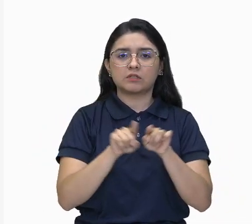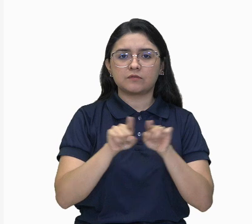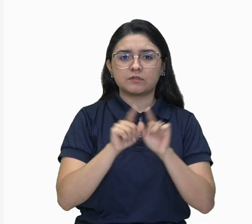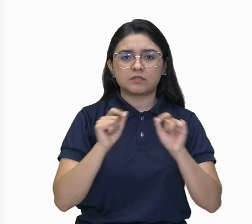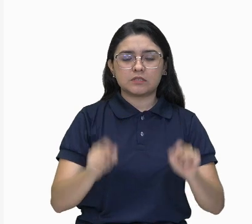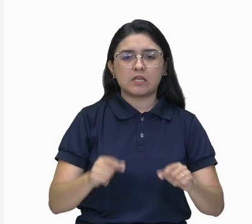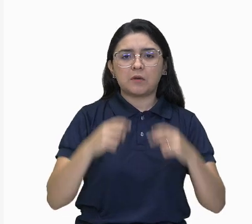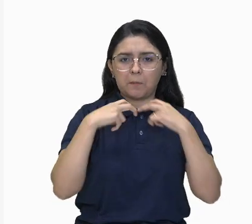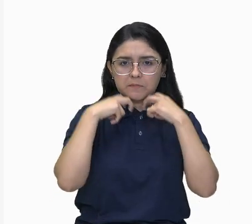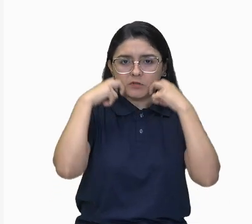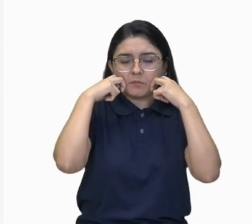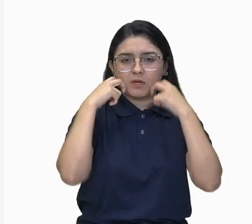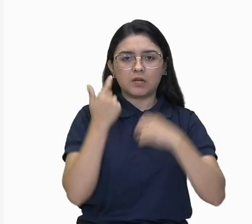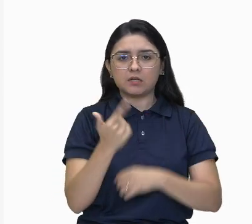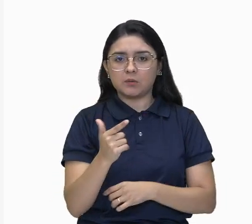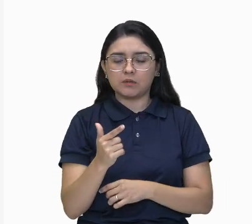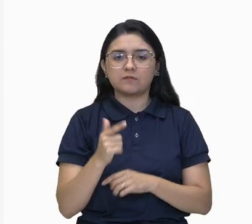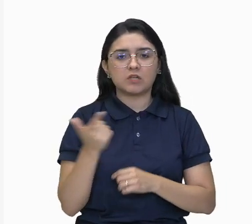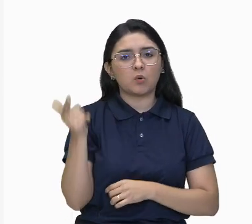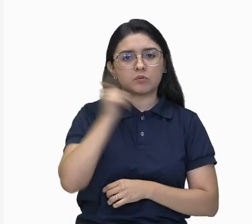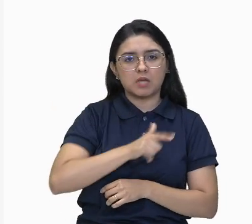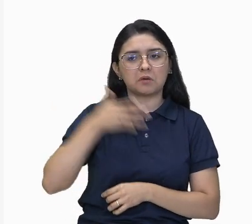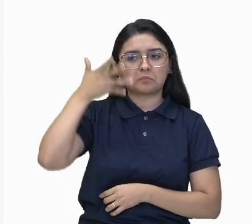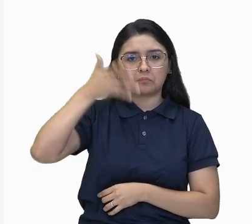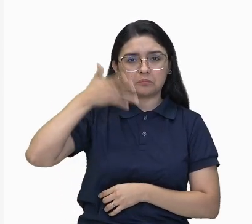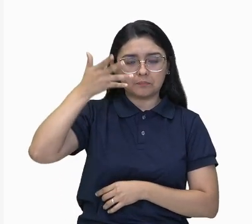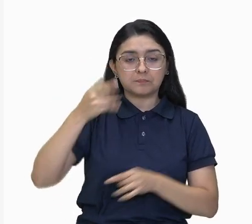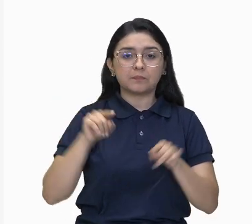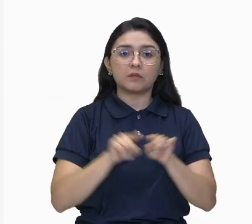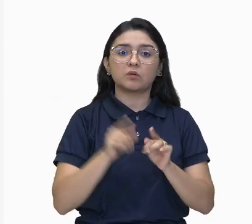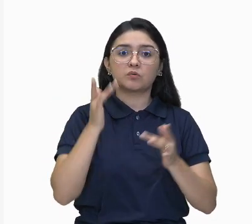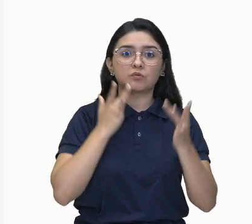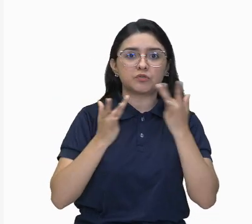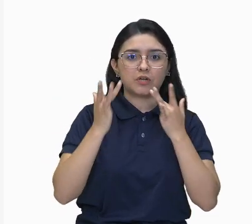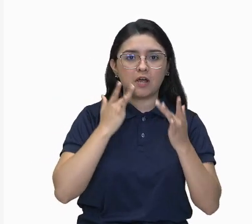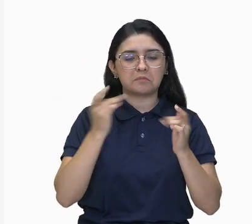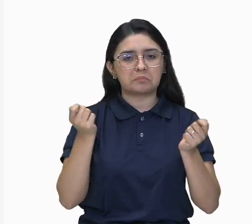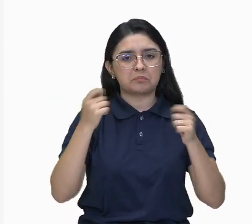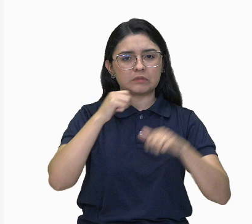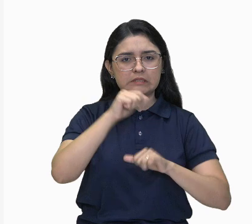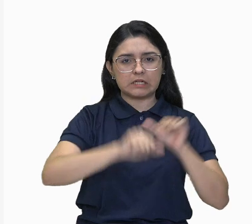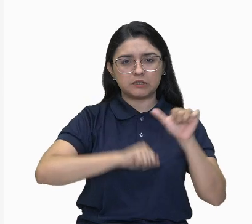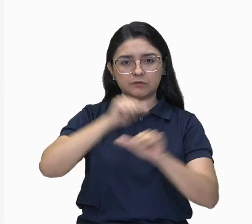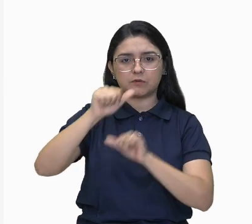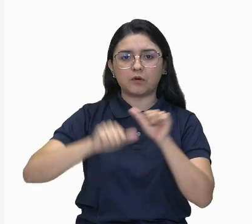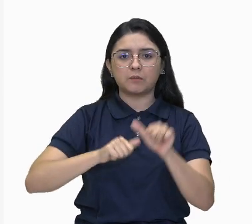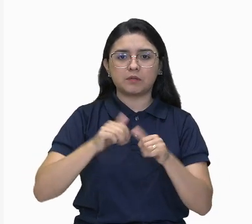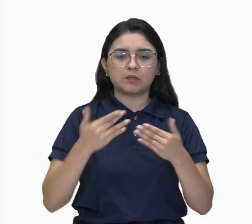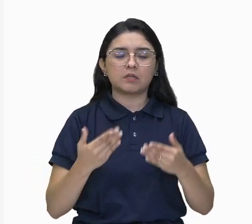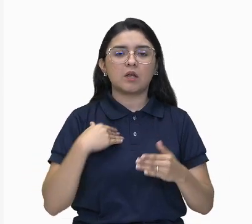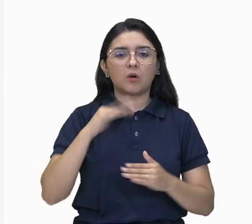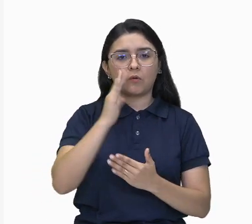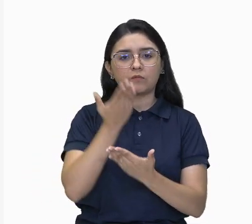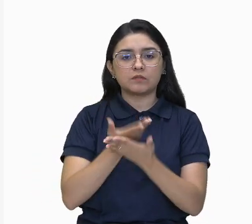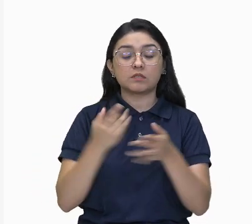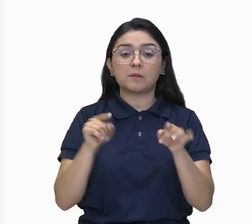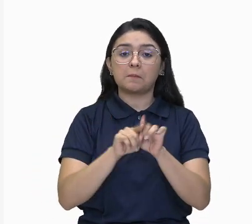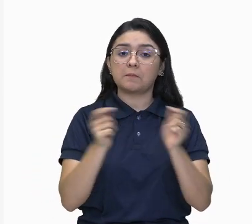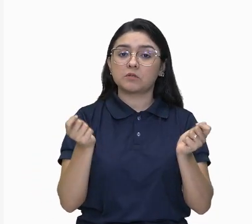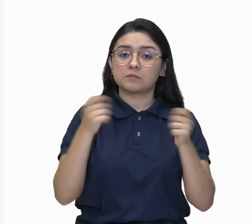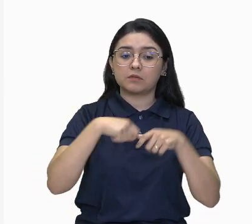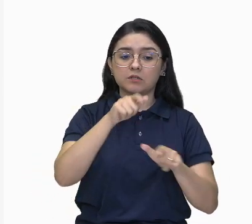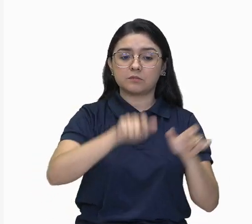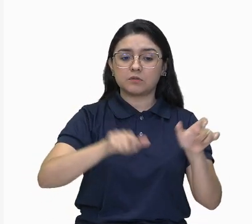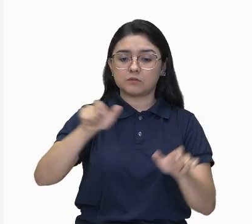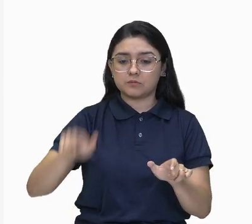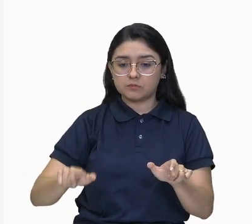de falar em público. O teatro é uma jornada transformadora que impulsiona a confiança e permite que os